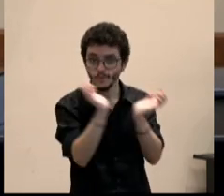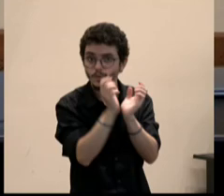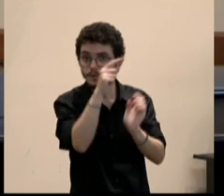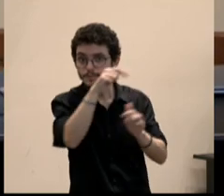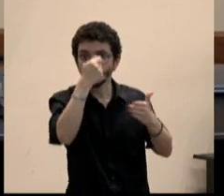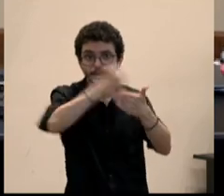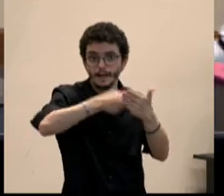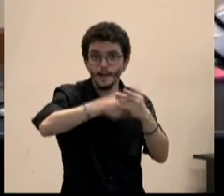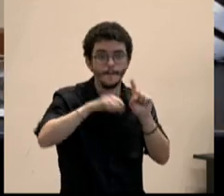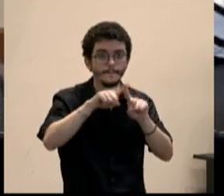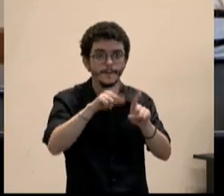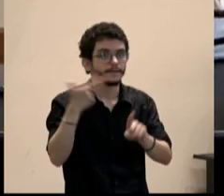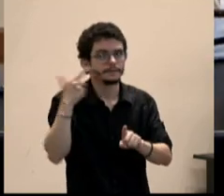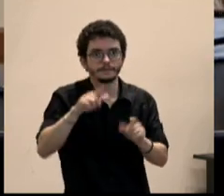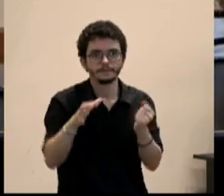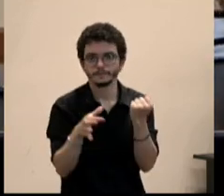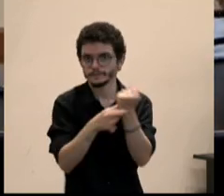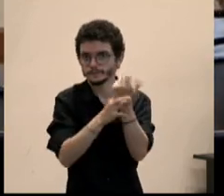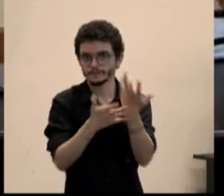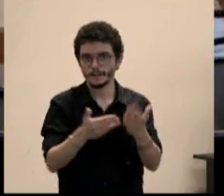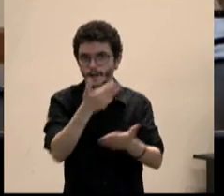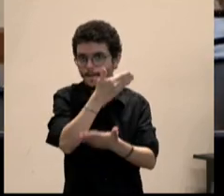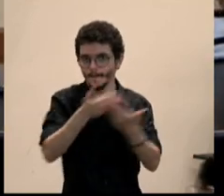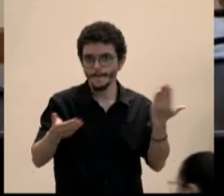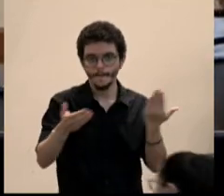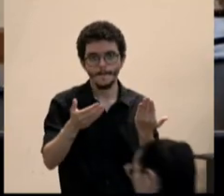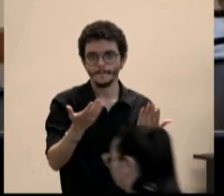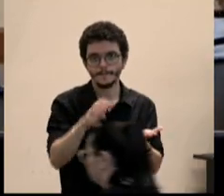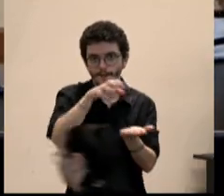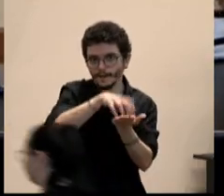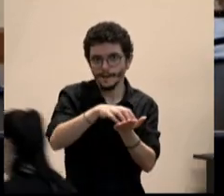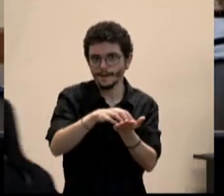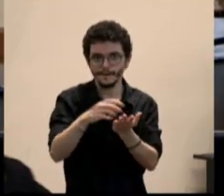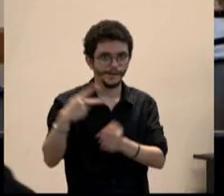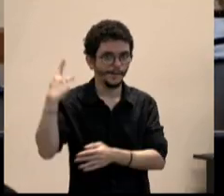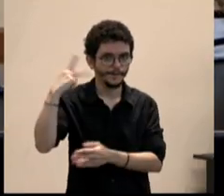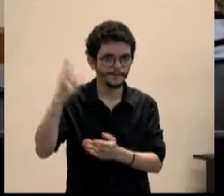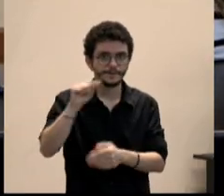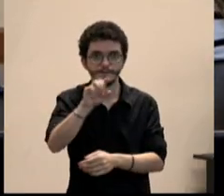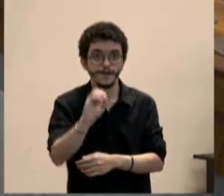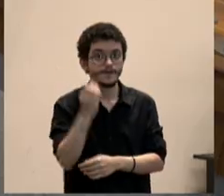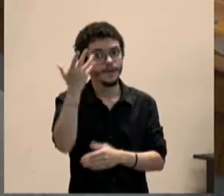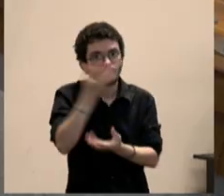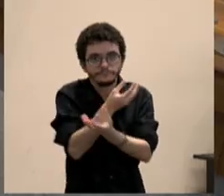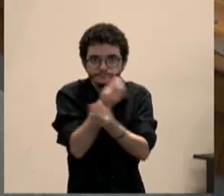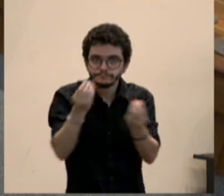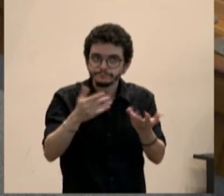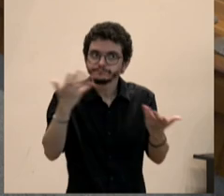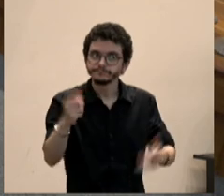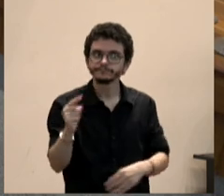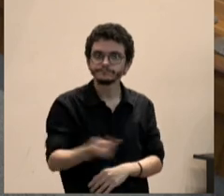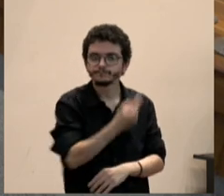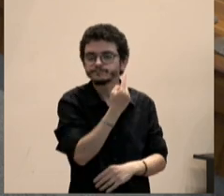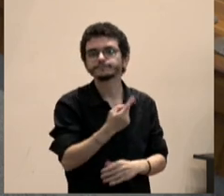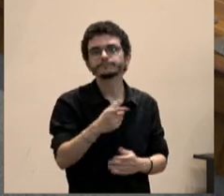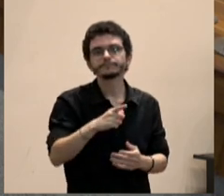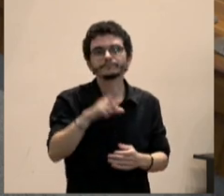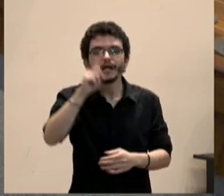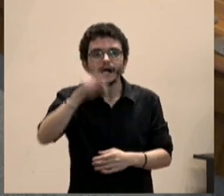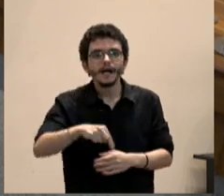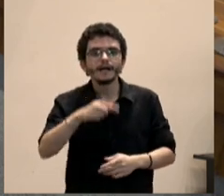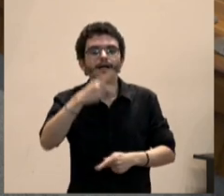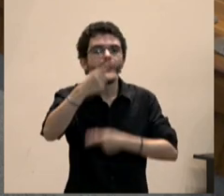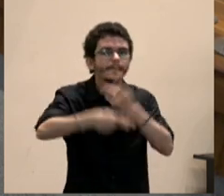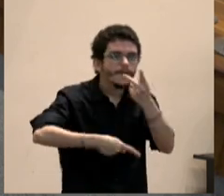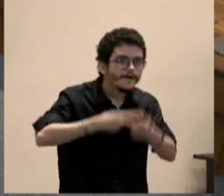conseguiu segurar as perdas na Câmara de Vereadores. Tá? E isso está acontecendo muito. Então, aqui é para